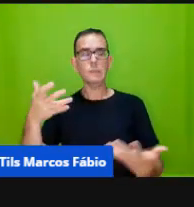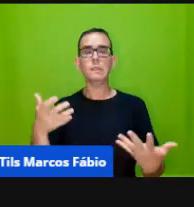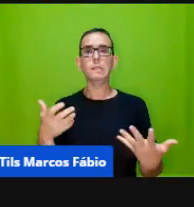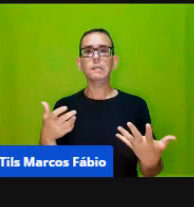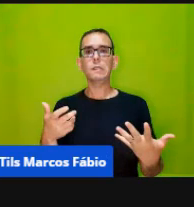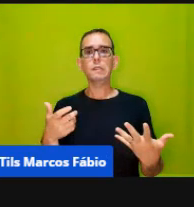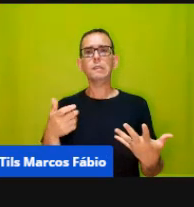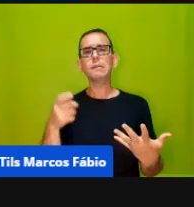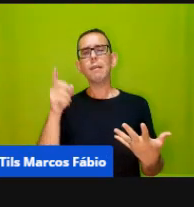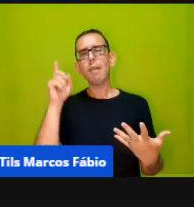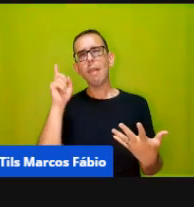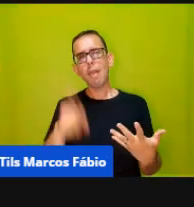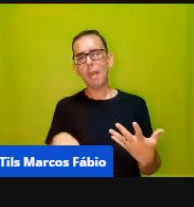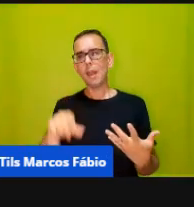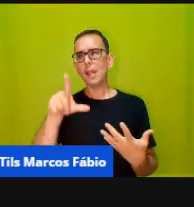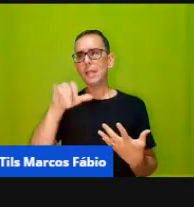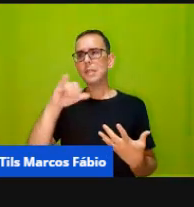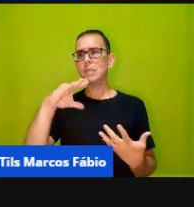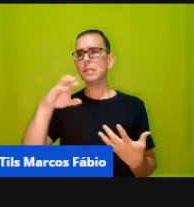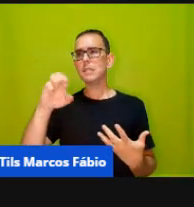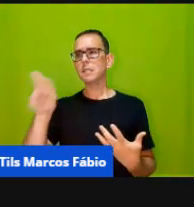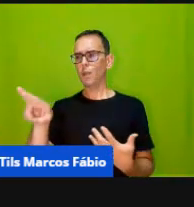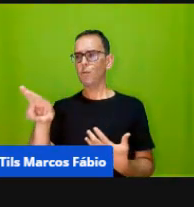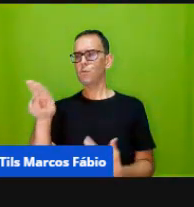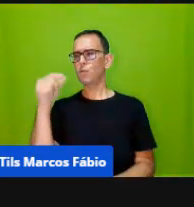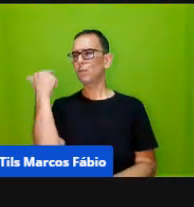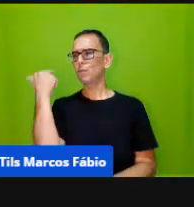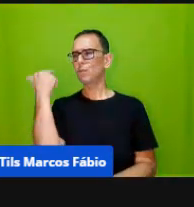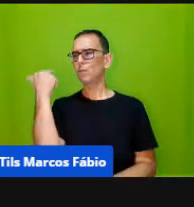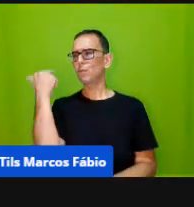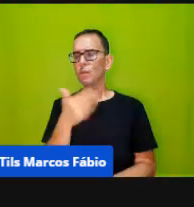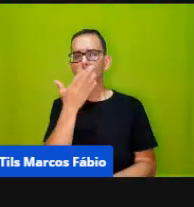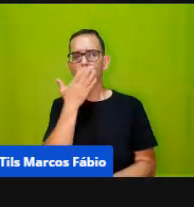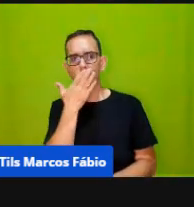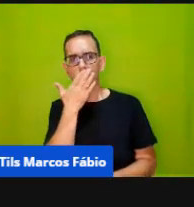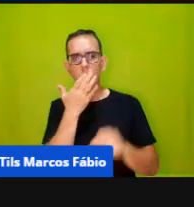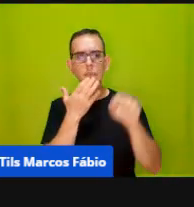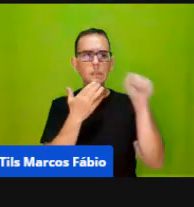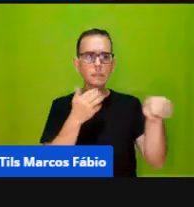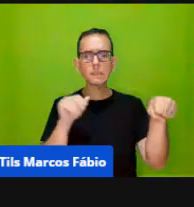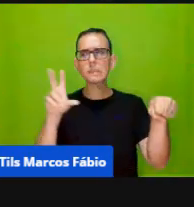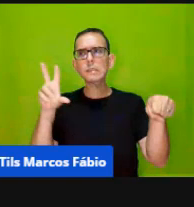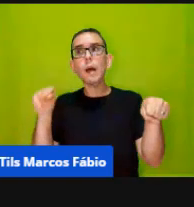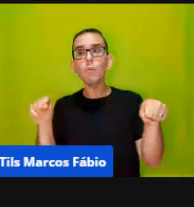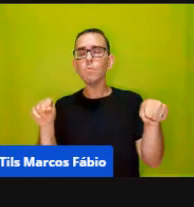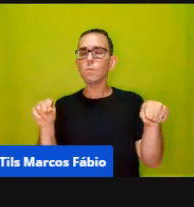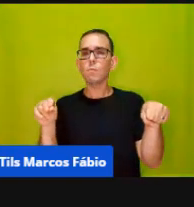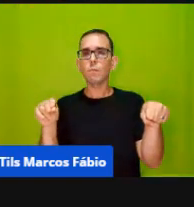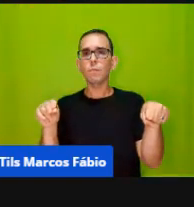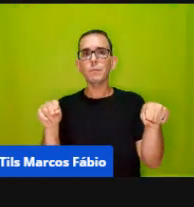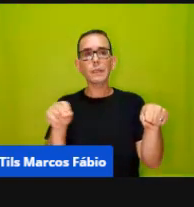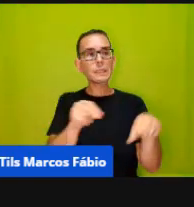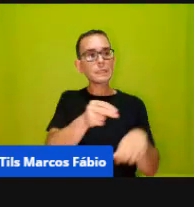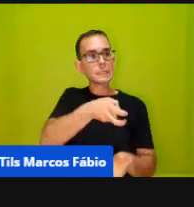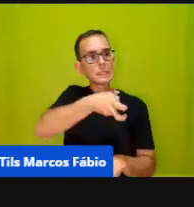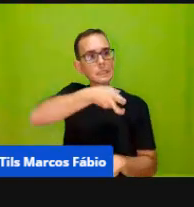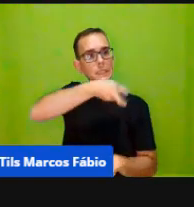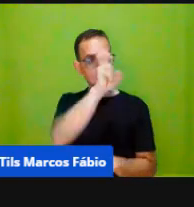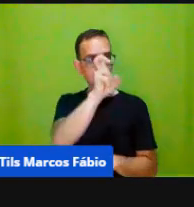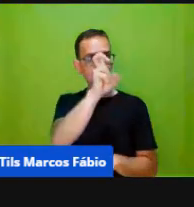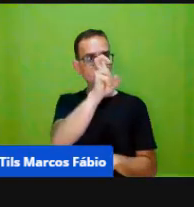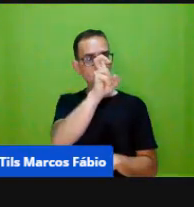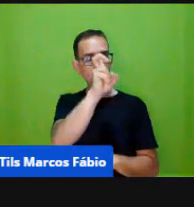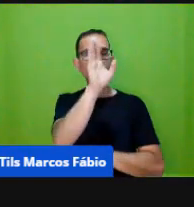que era o liceu, eu não tinha opção de sim ou não. Eu, 5 horas, era